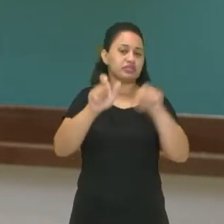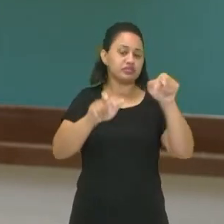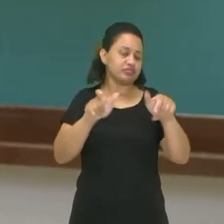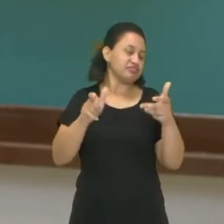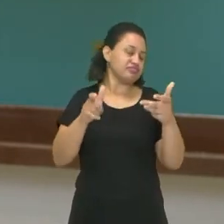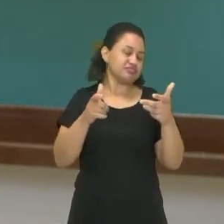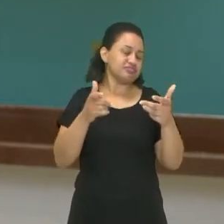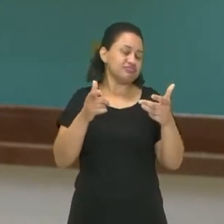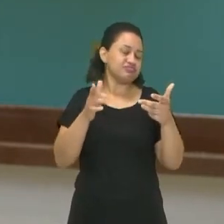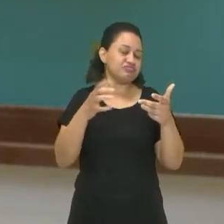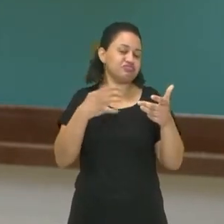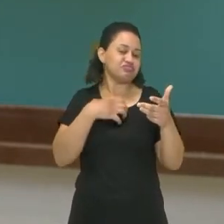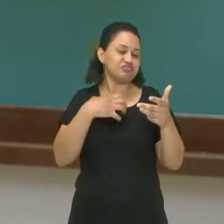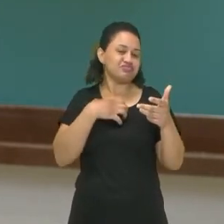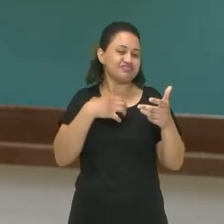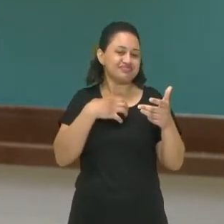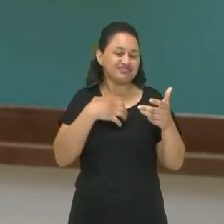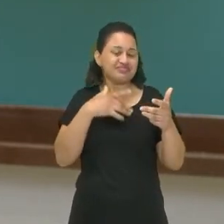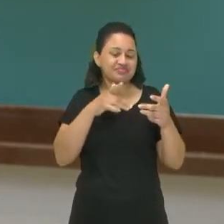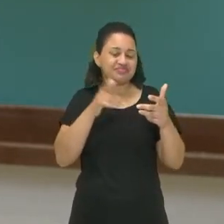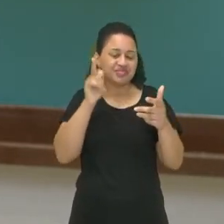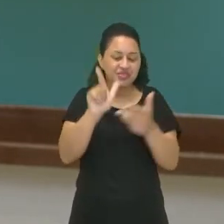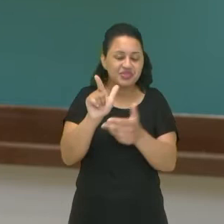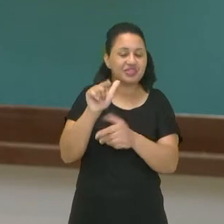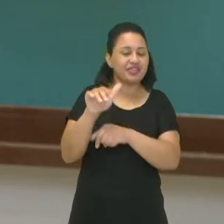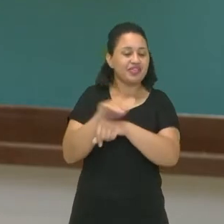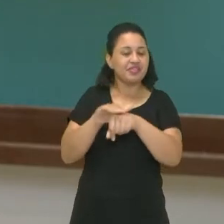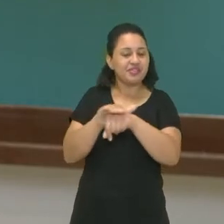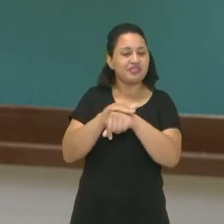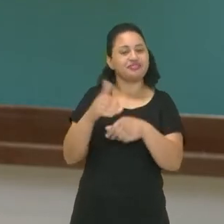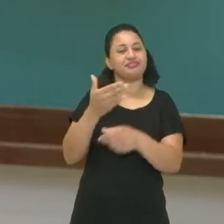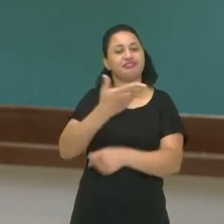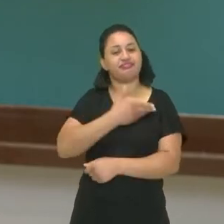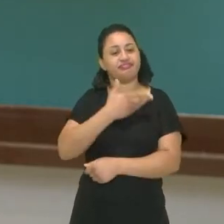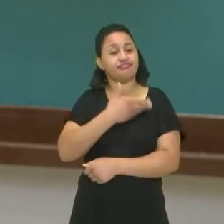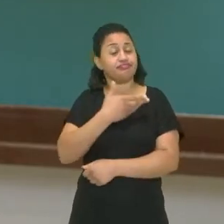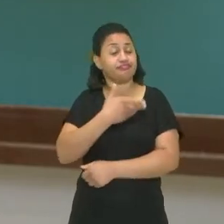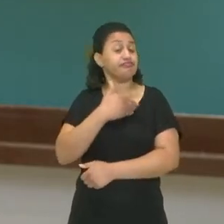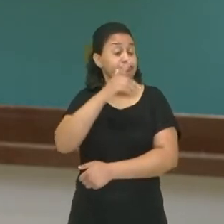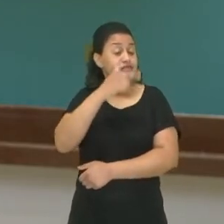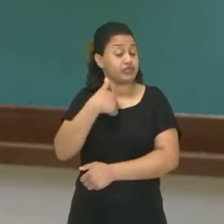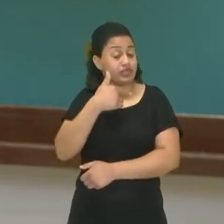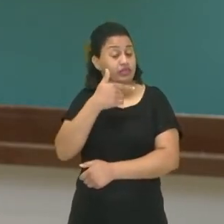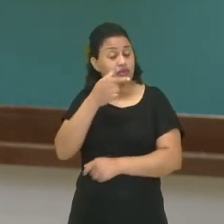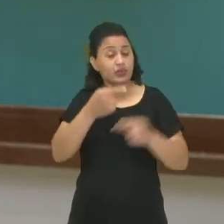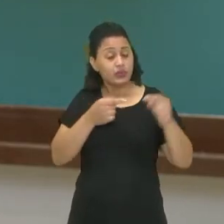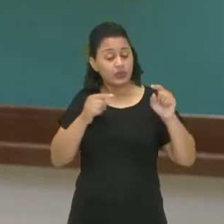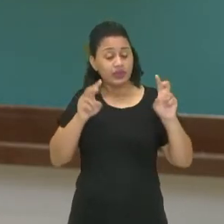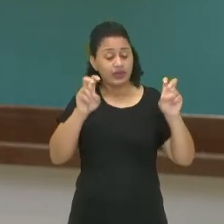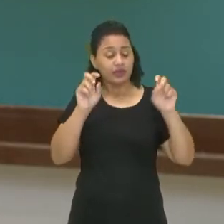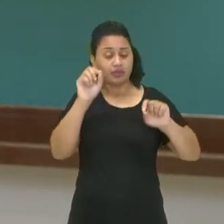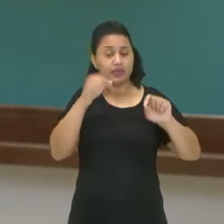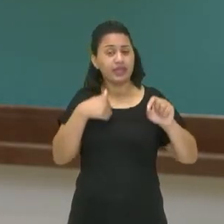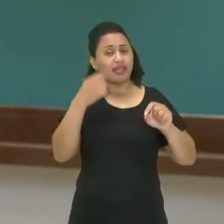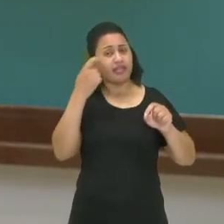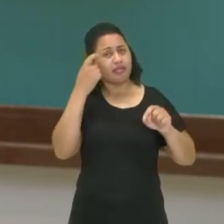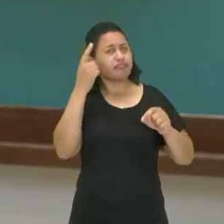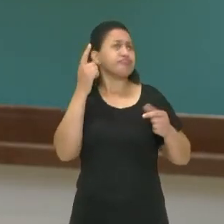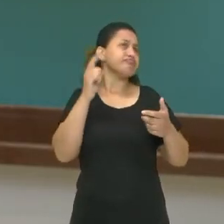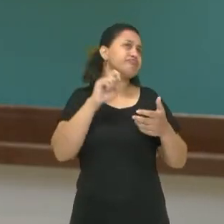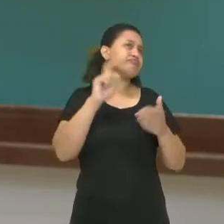teu aplicativo de mensagem, né? E discutisse a questão, anotando essas